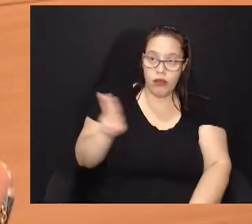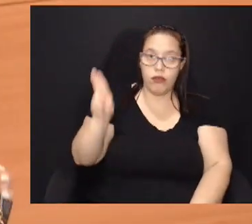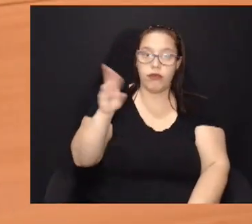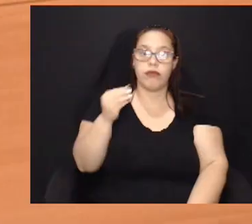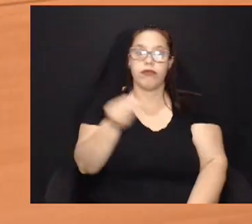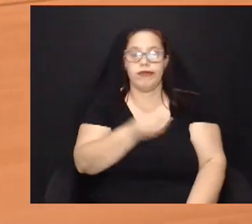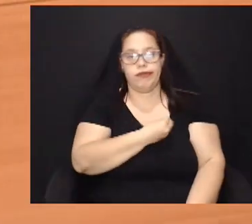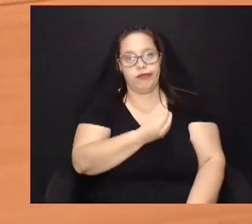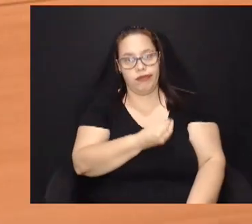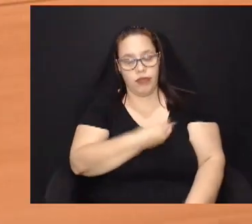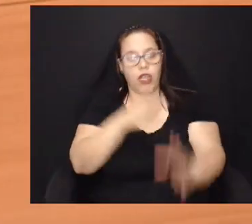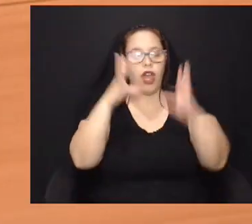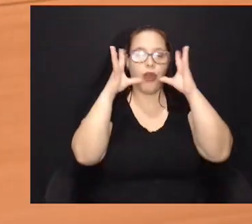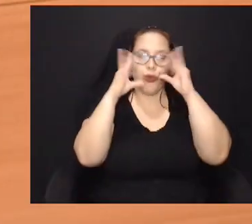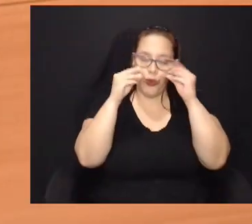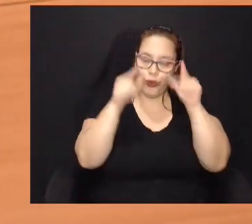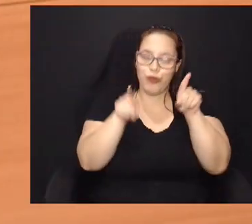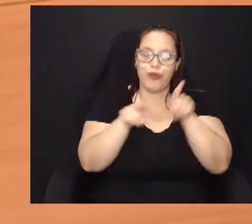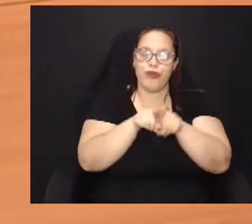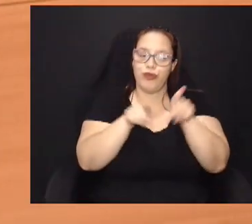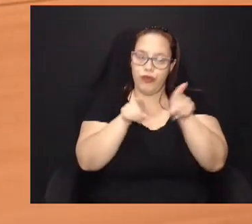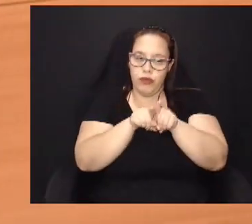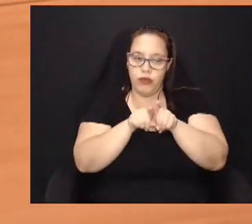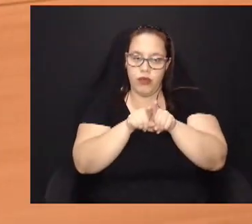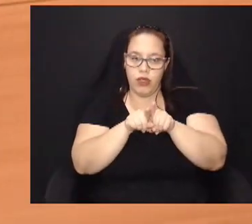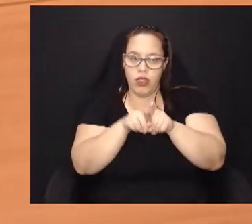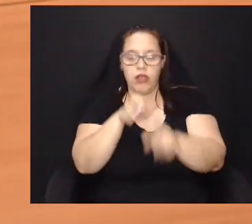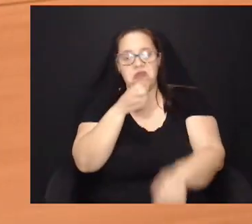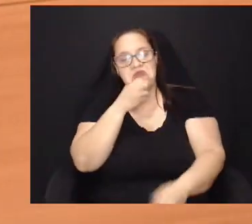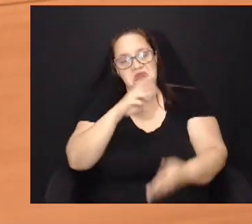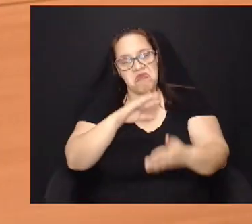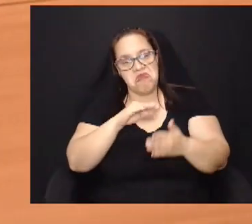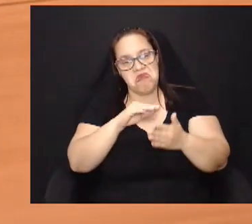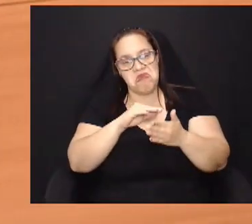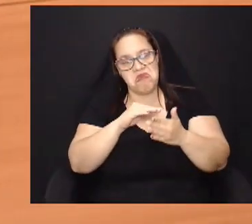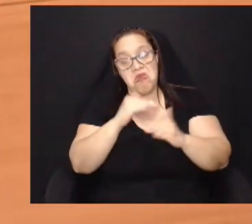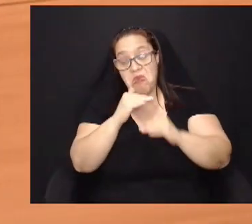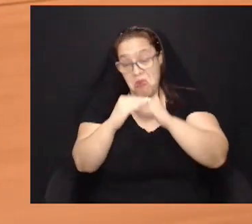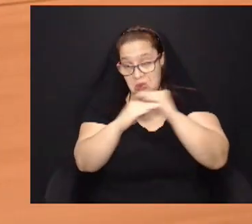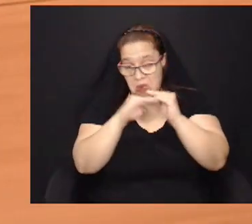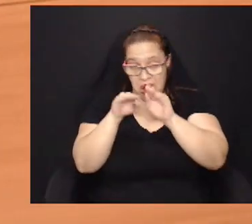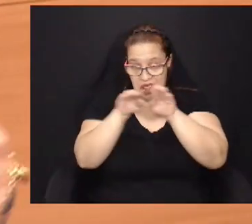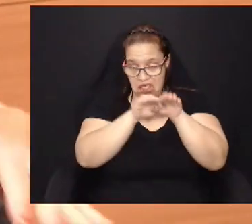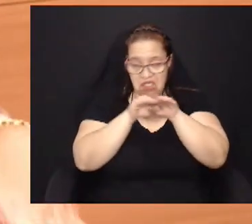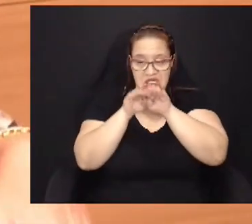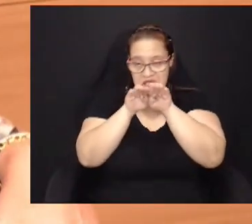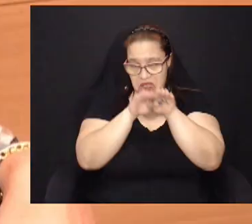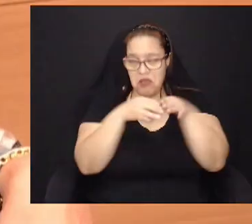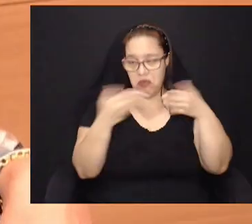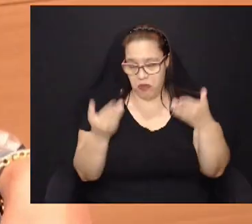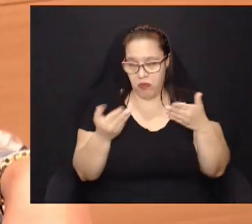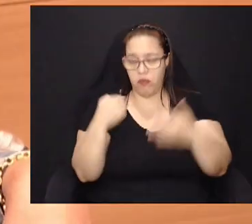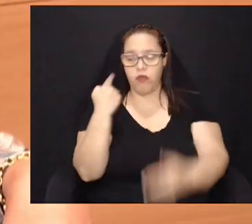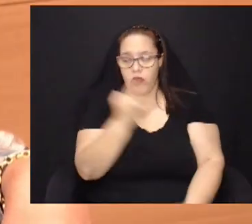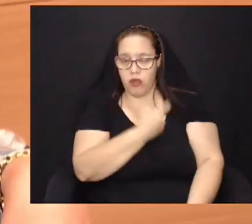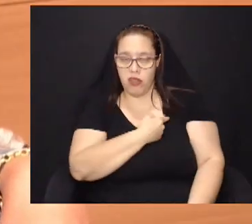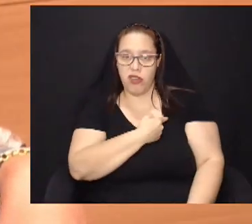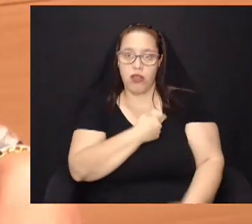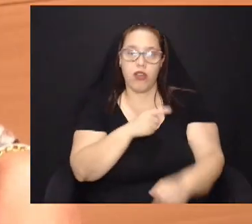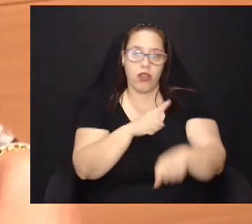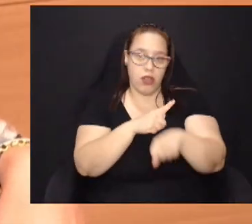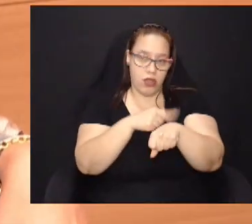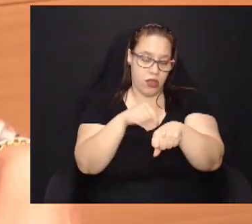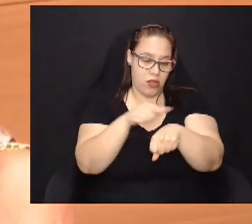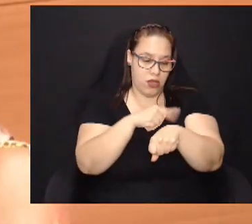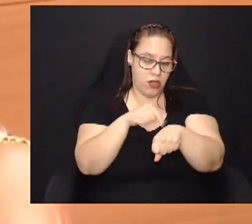gira à noite, e por isso que a gente tem que achar esse bom senso. Então, através desse bom senso, que a gente estabeleceu o horário